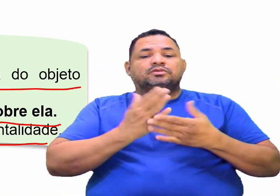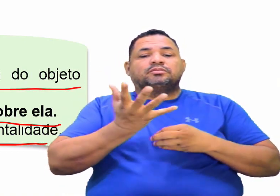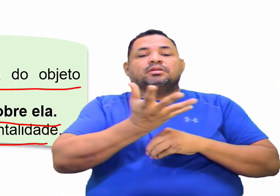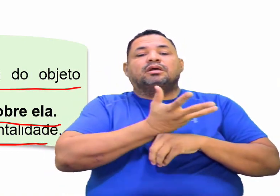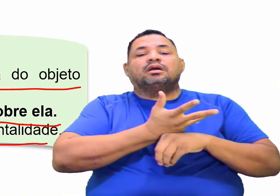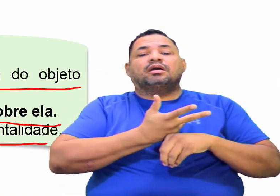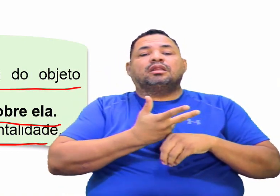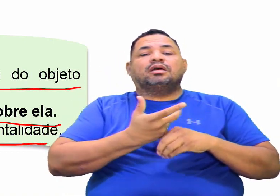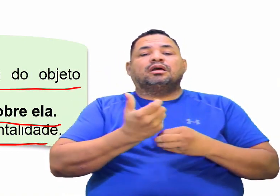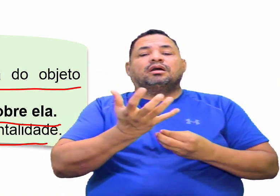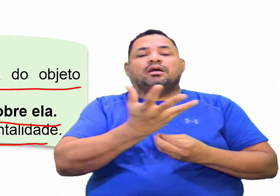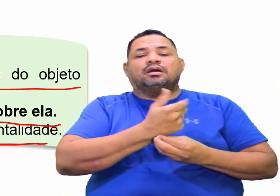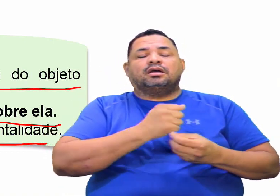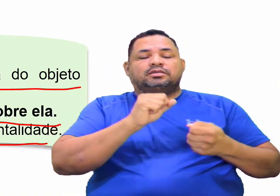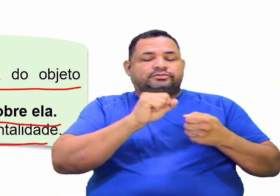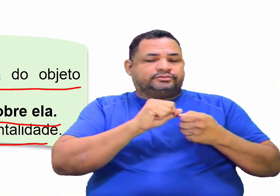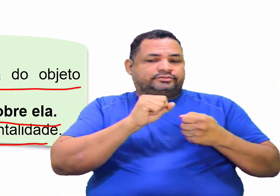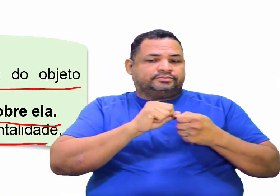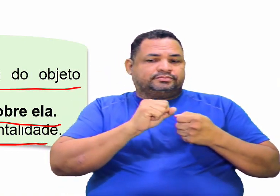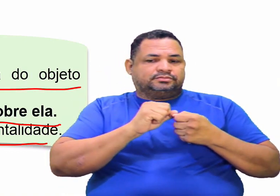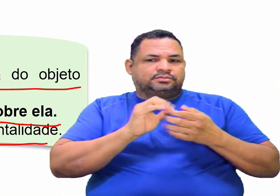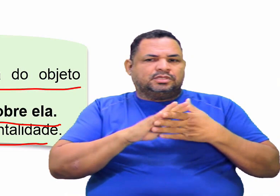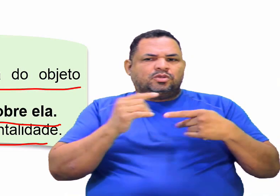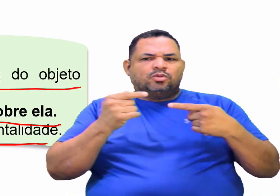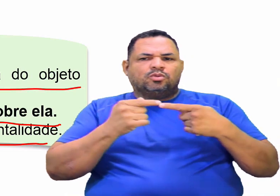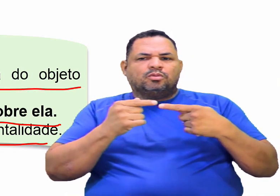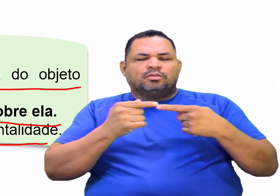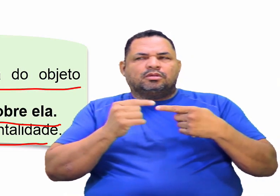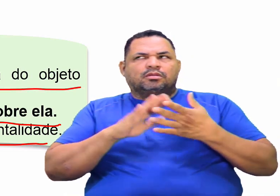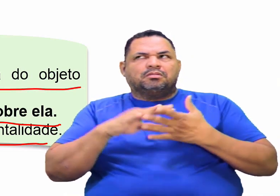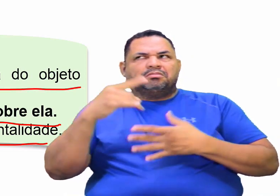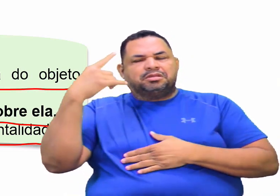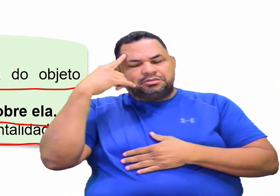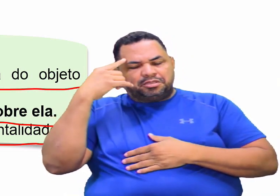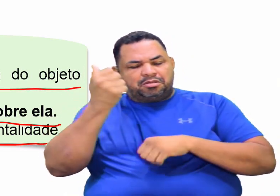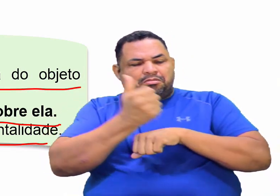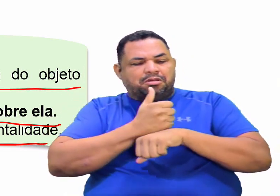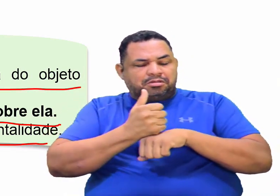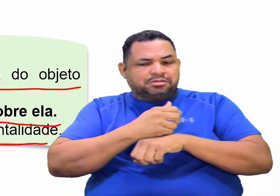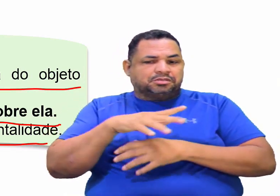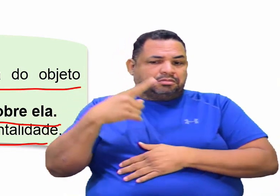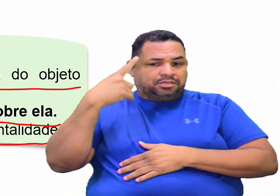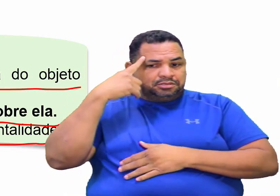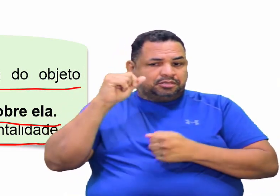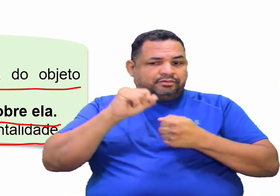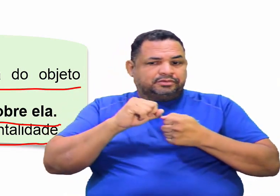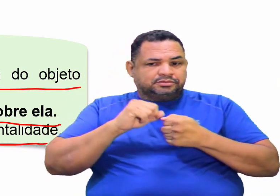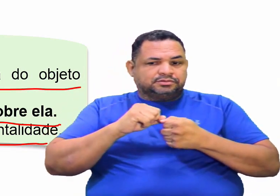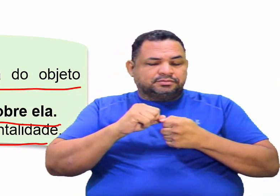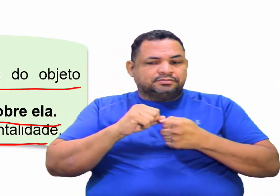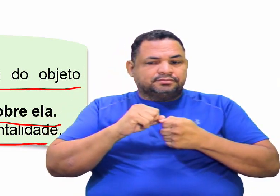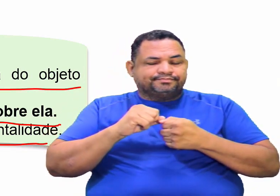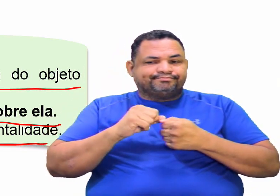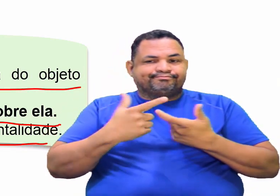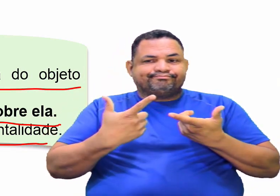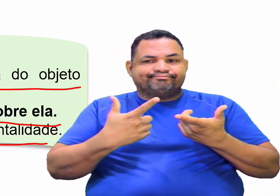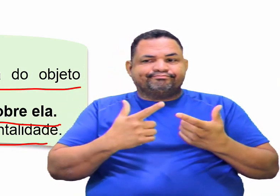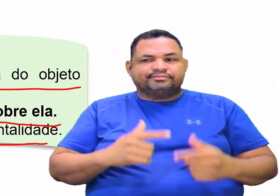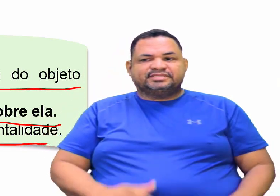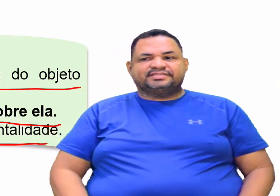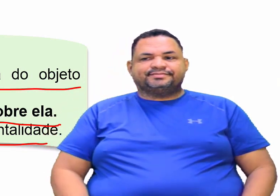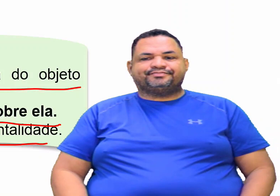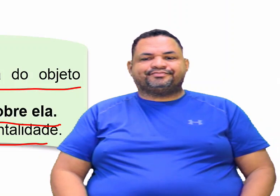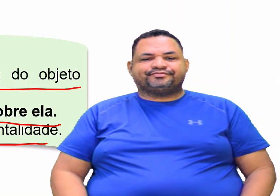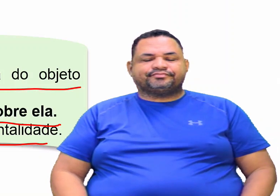que vai combinar com aquilo que o artista queria demonstrar? Então, é isso